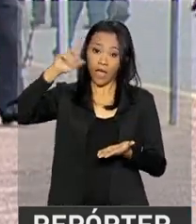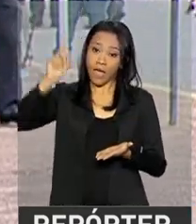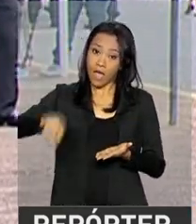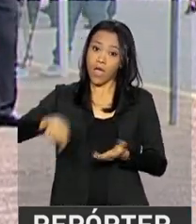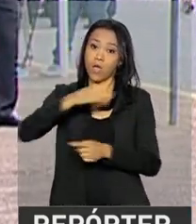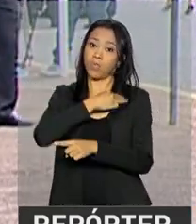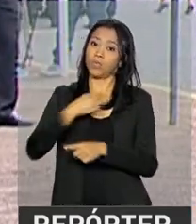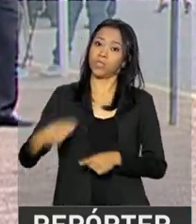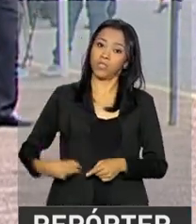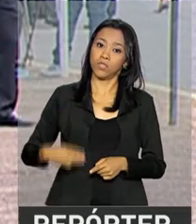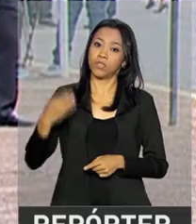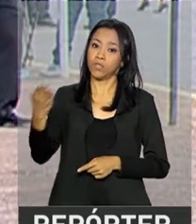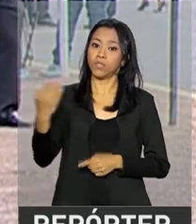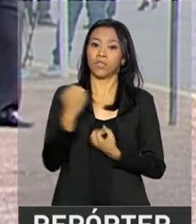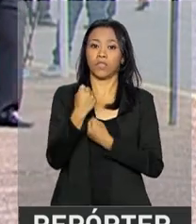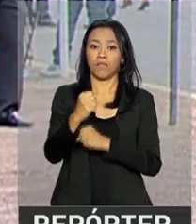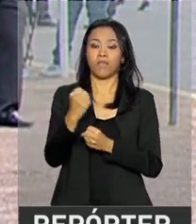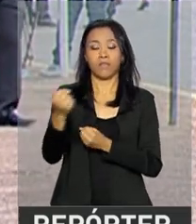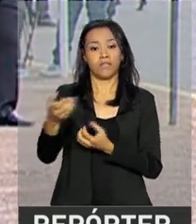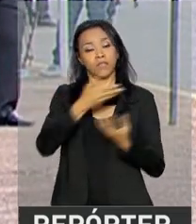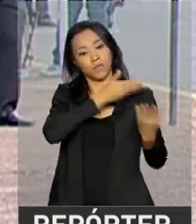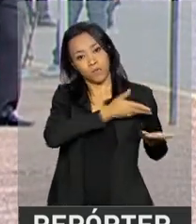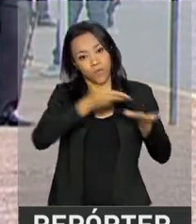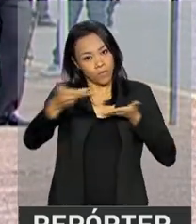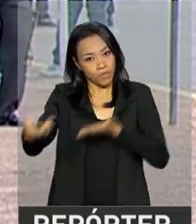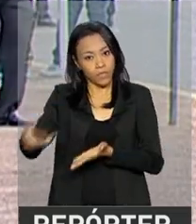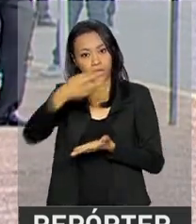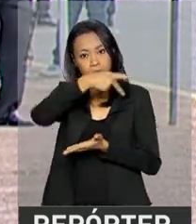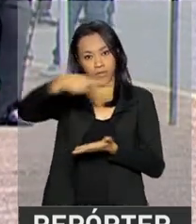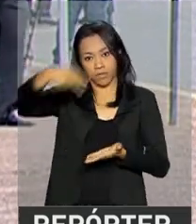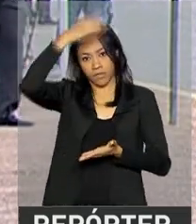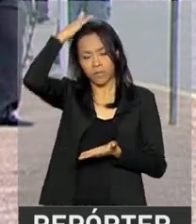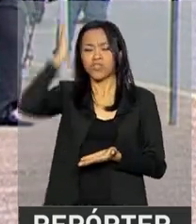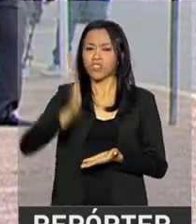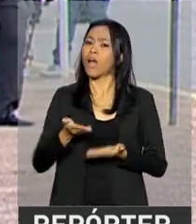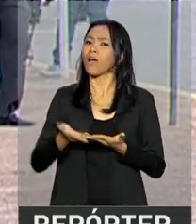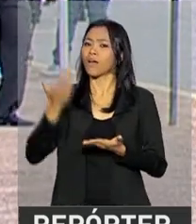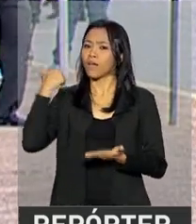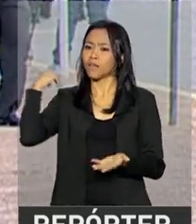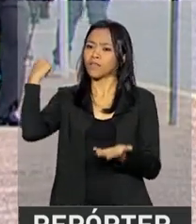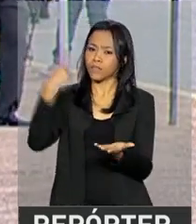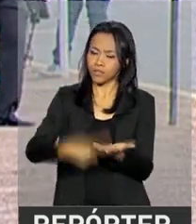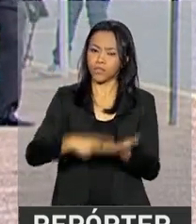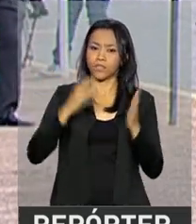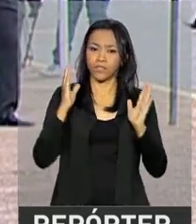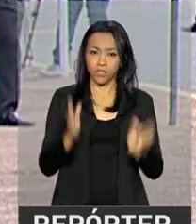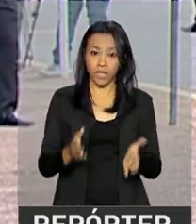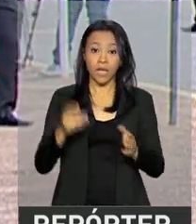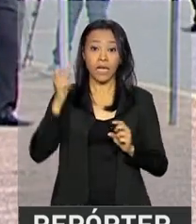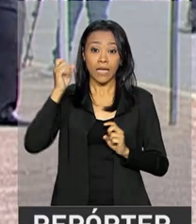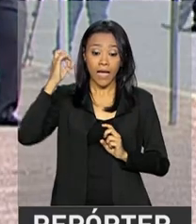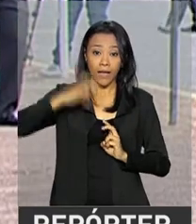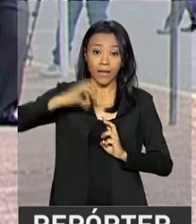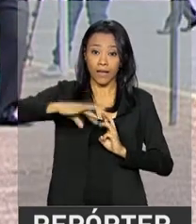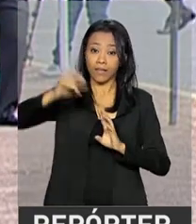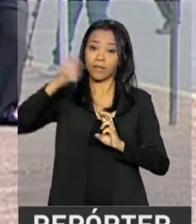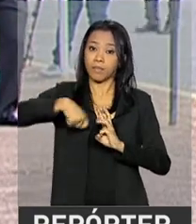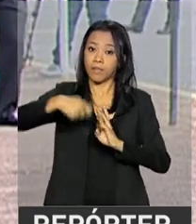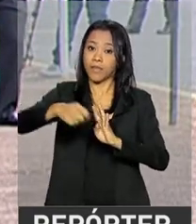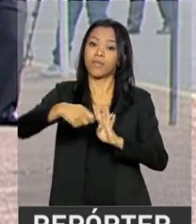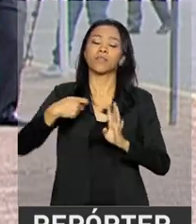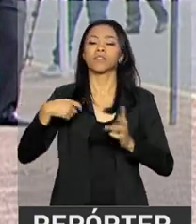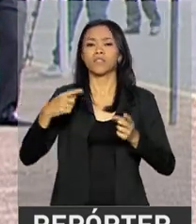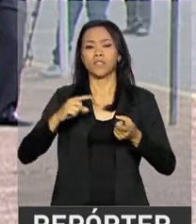ministro da Defesa, Raul Jungmann. Essa reunião já estava agendada. O Conselho Militar de Defesa se reúne mensalmente para discutir